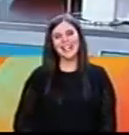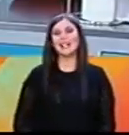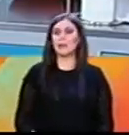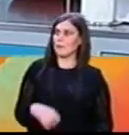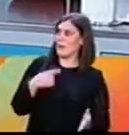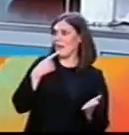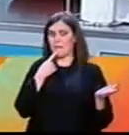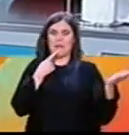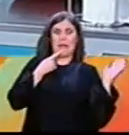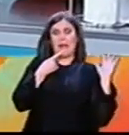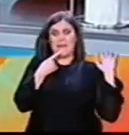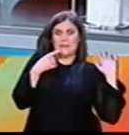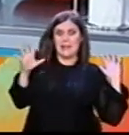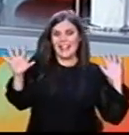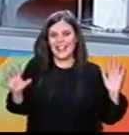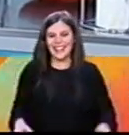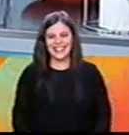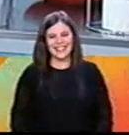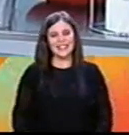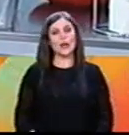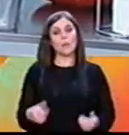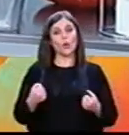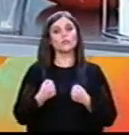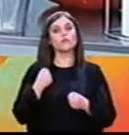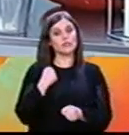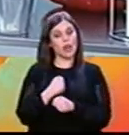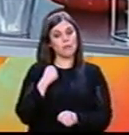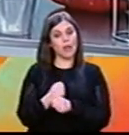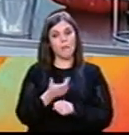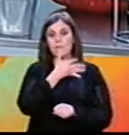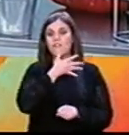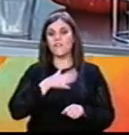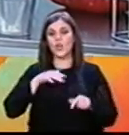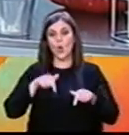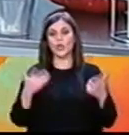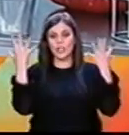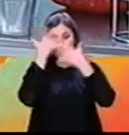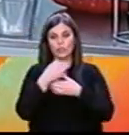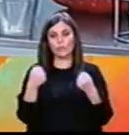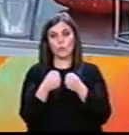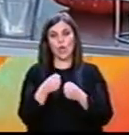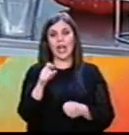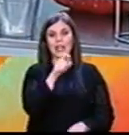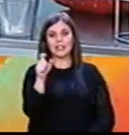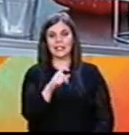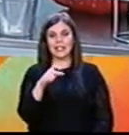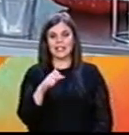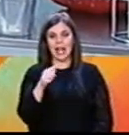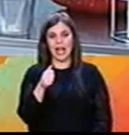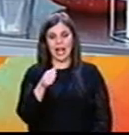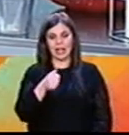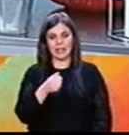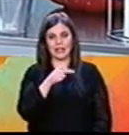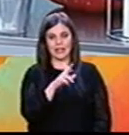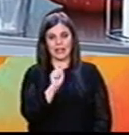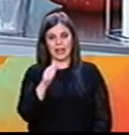Livre! Olha. E um bom desempenho para o Benfica esta noite também, com o Dinamo Zagreb. Também. Sim. Já temos água a ferver. Vou retirar a